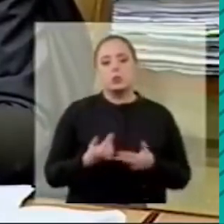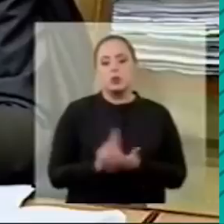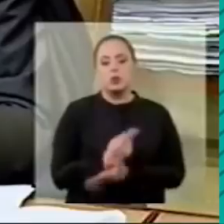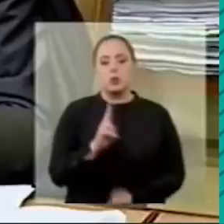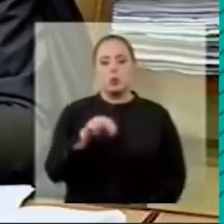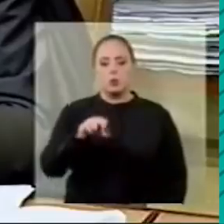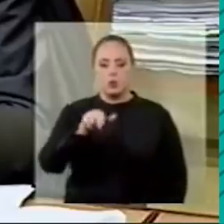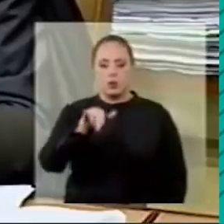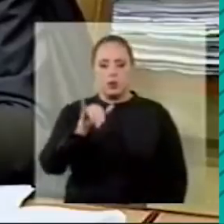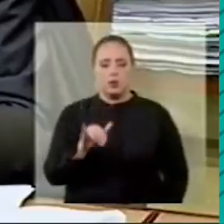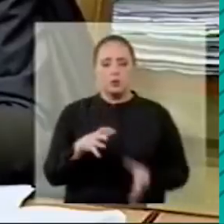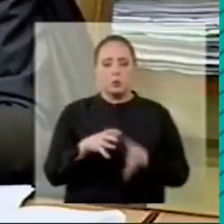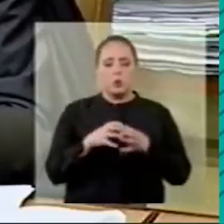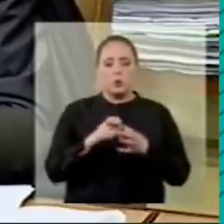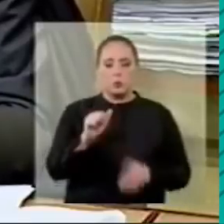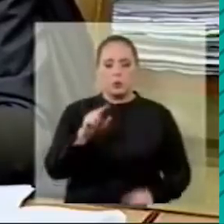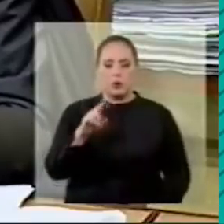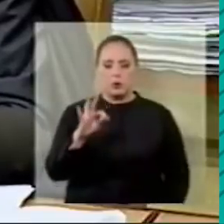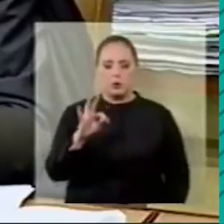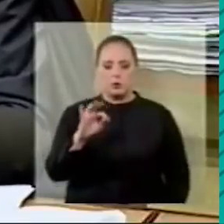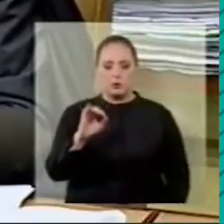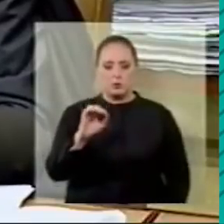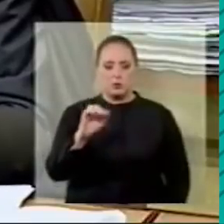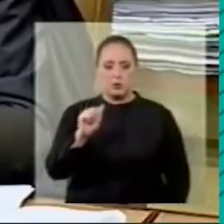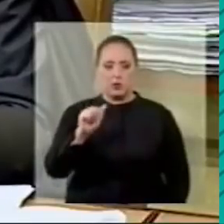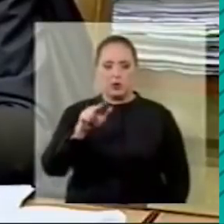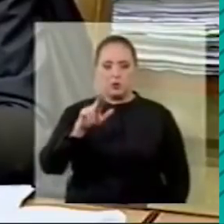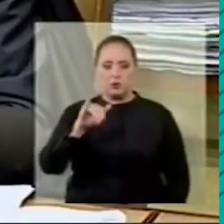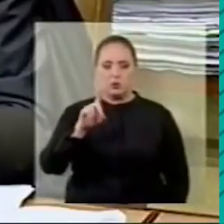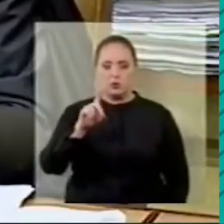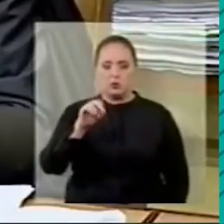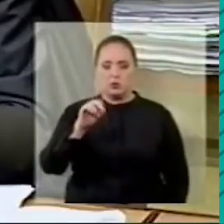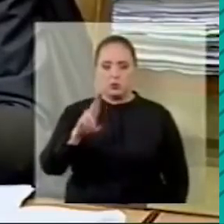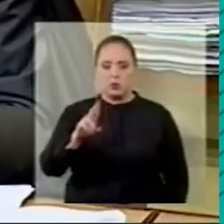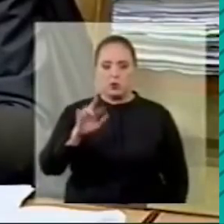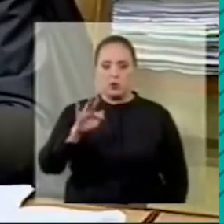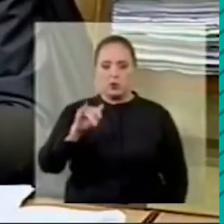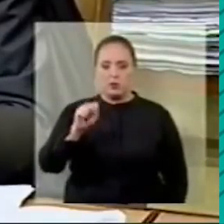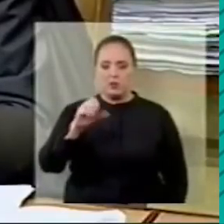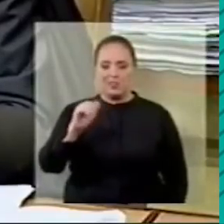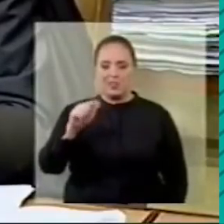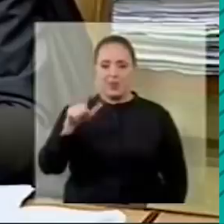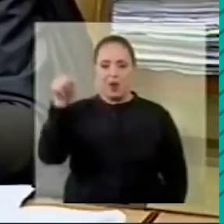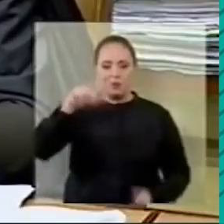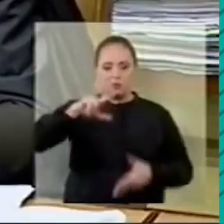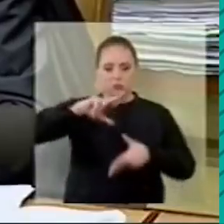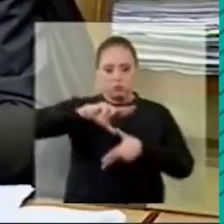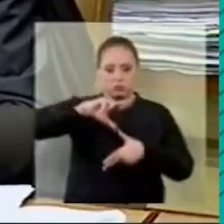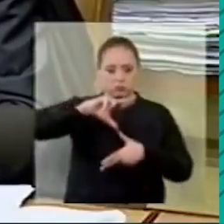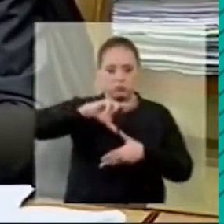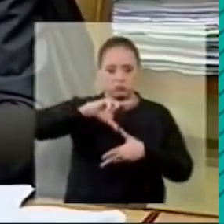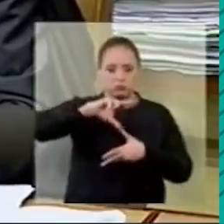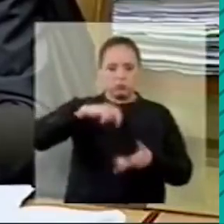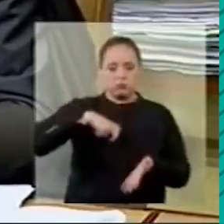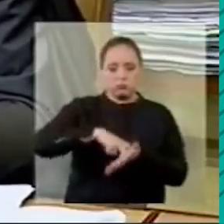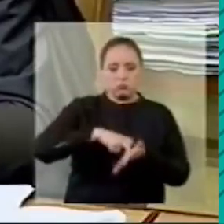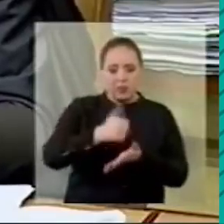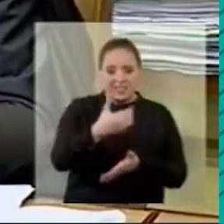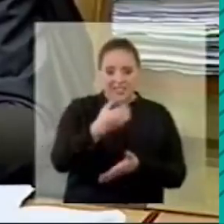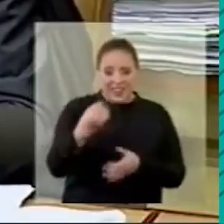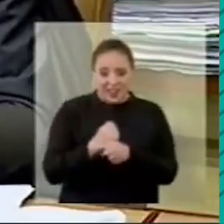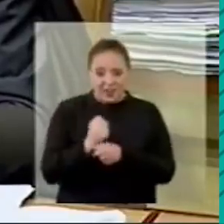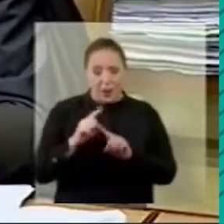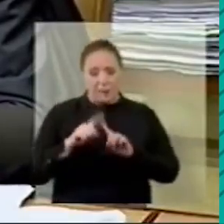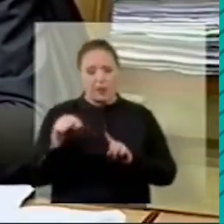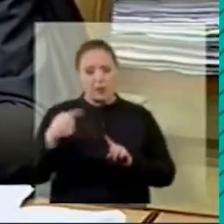Unaí, dos auditores fiscais do trabalho, em que o assim reconhecido mandante foi condenado a 100 anos de prisão e livra-se solto, vai